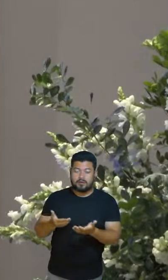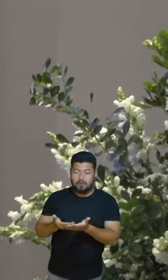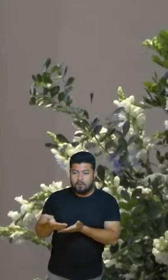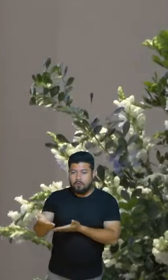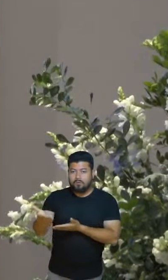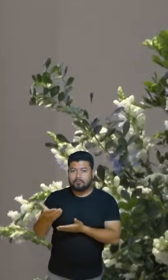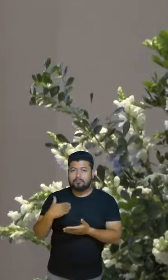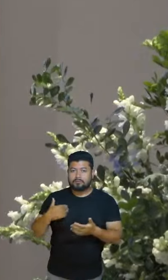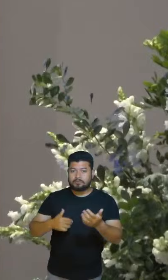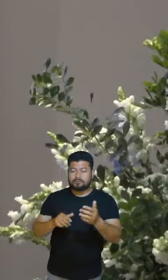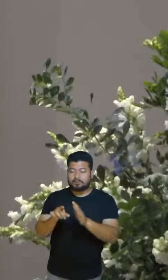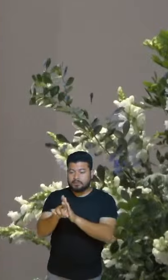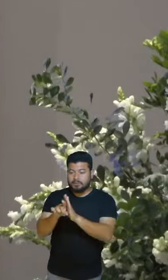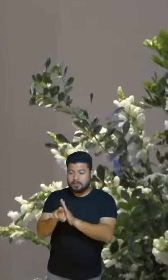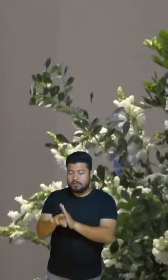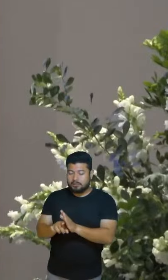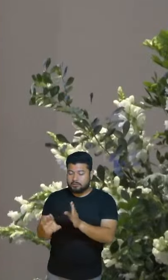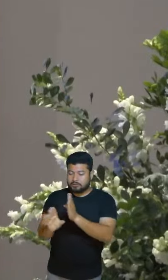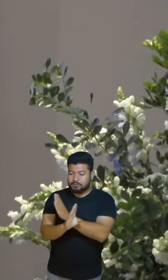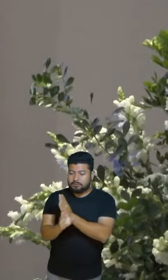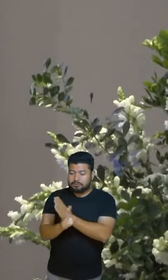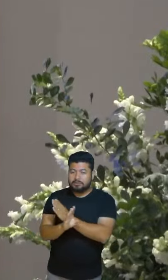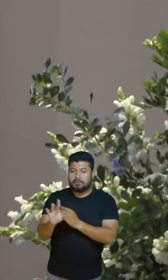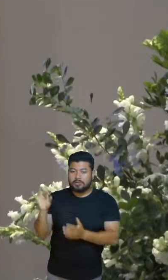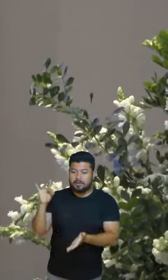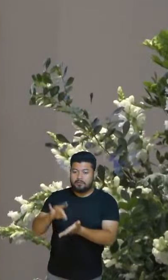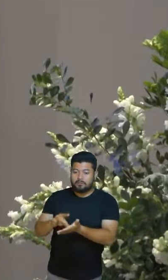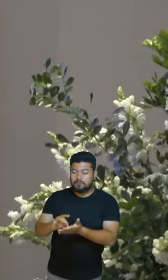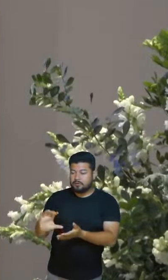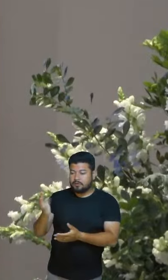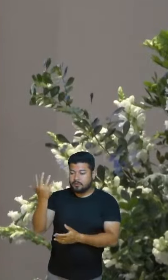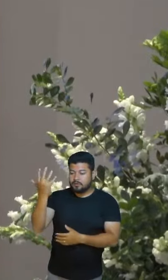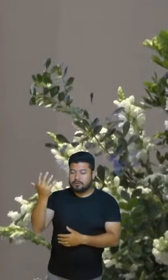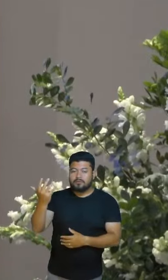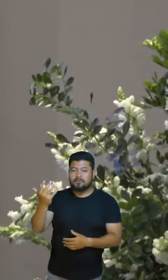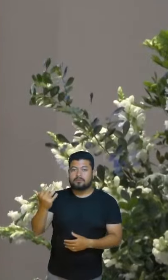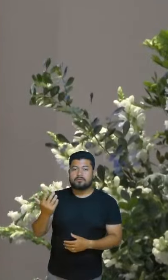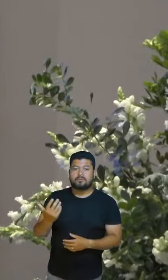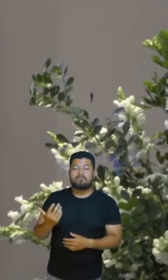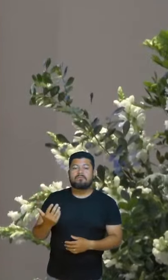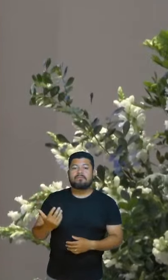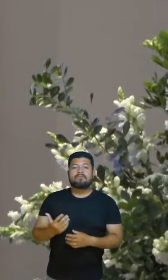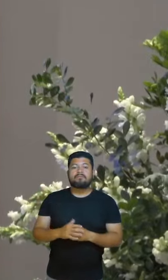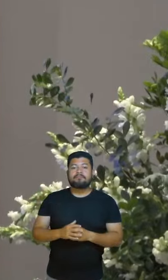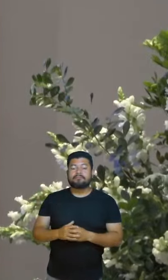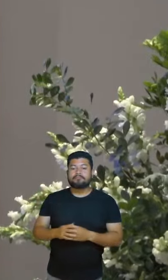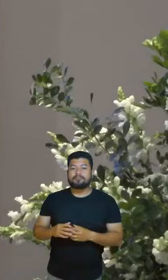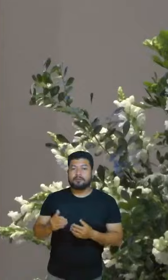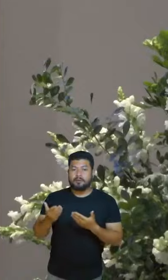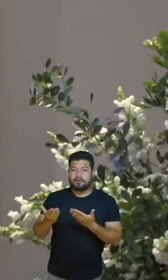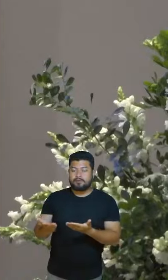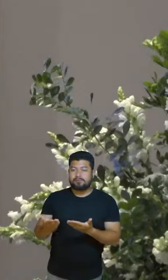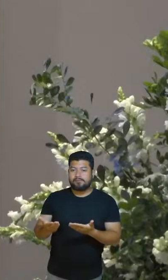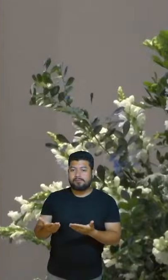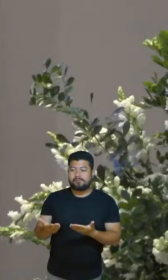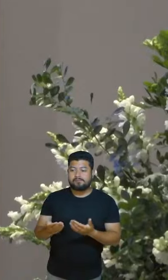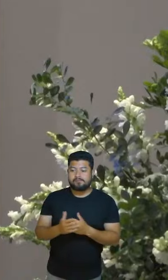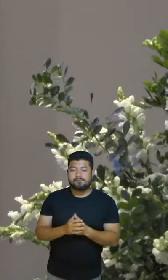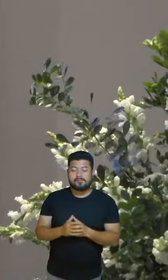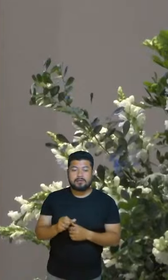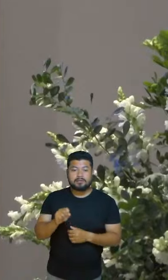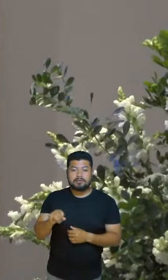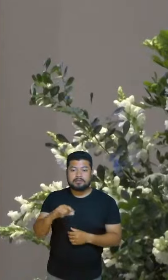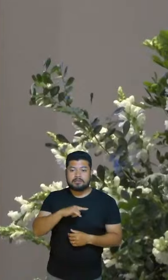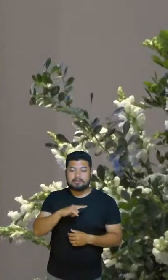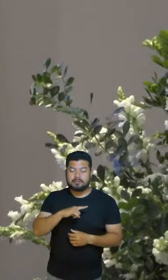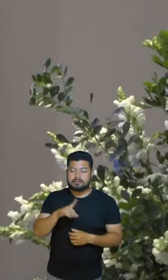examinar os fatos e a apreciar aquilo que a parte traz para dizer se ela tem direito